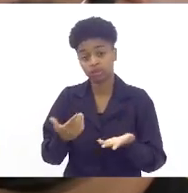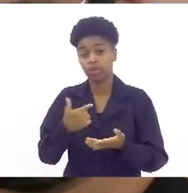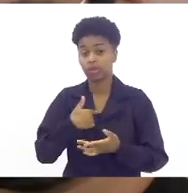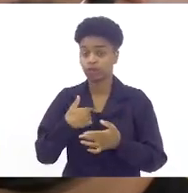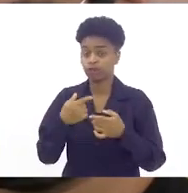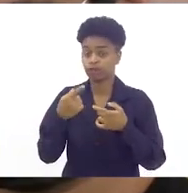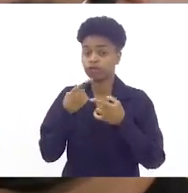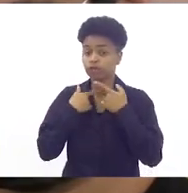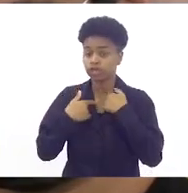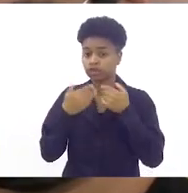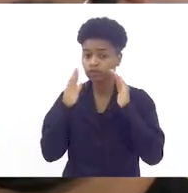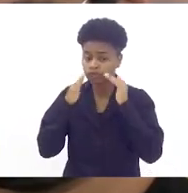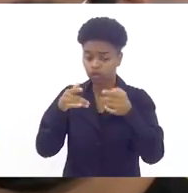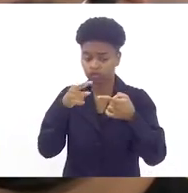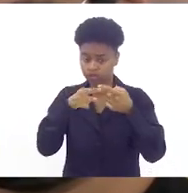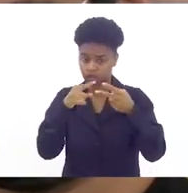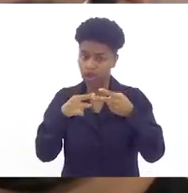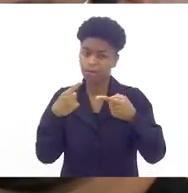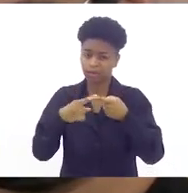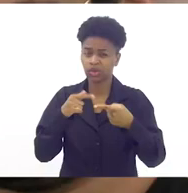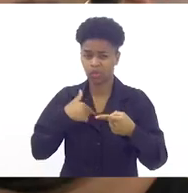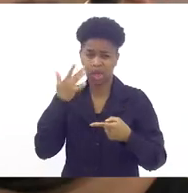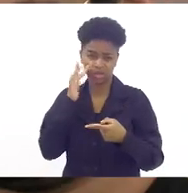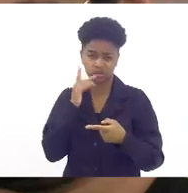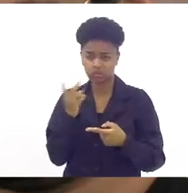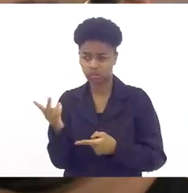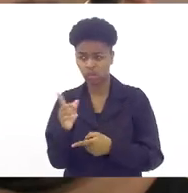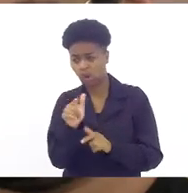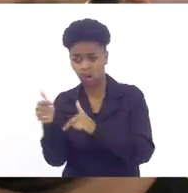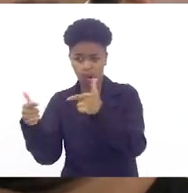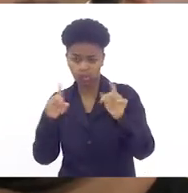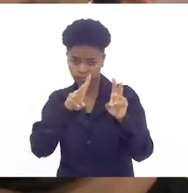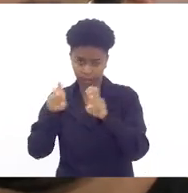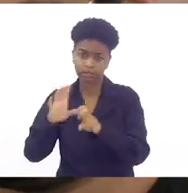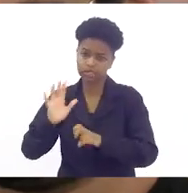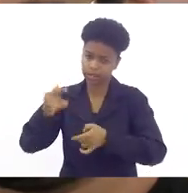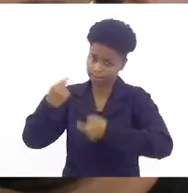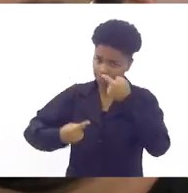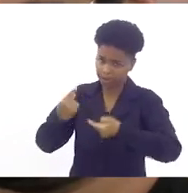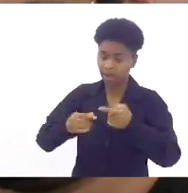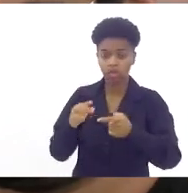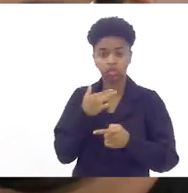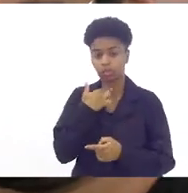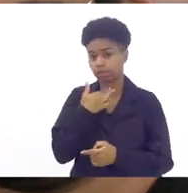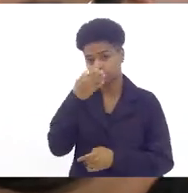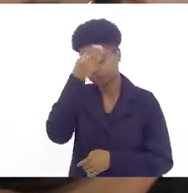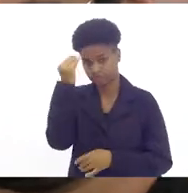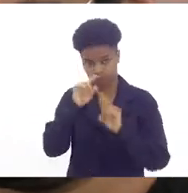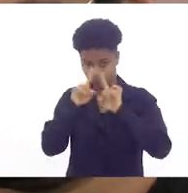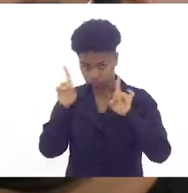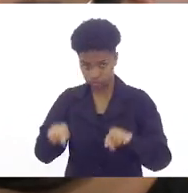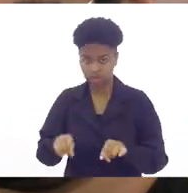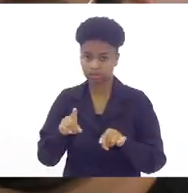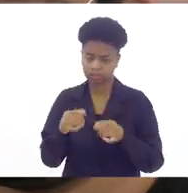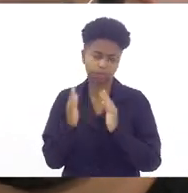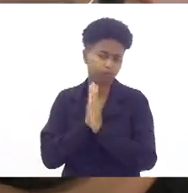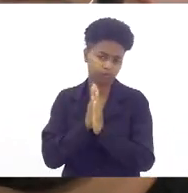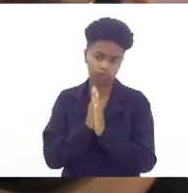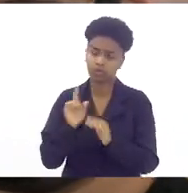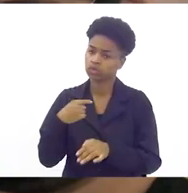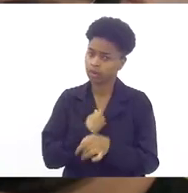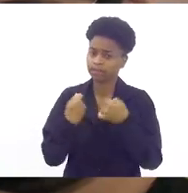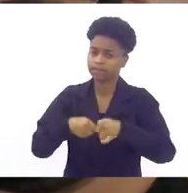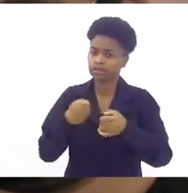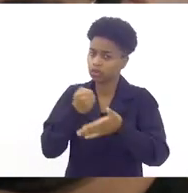meter esses dois pontos que acho que os outros pontos já foram debatidos para a gente não esquecer dos funcionários por favor precisamos lutar